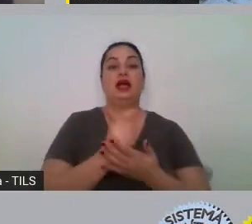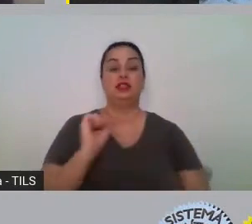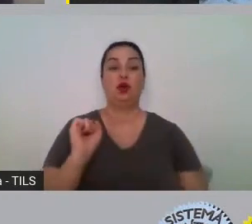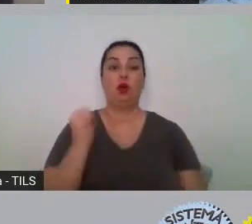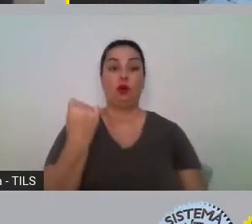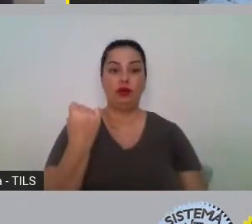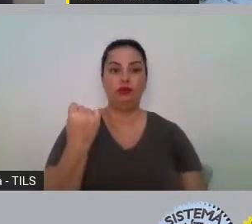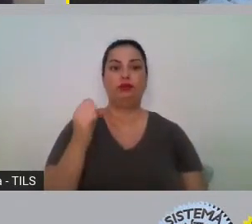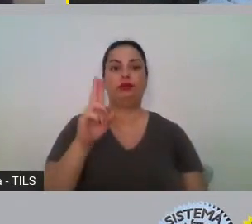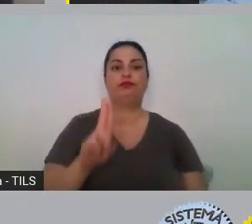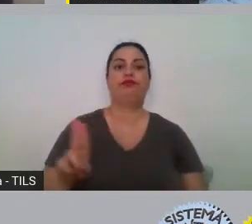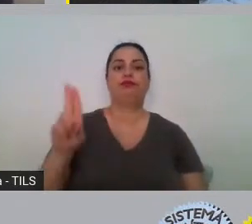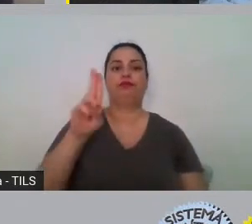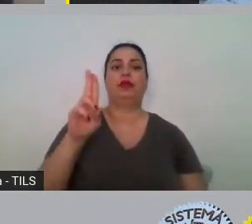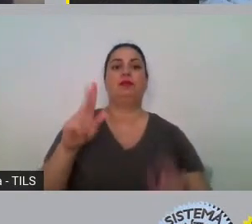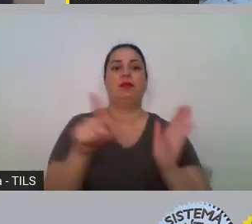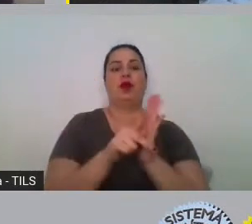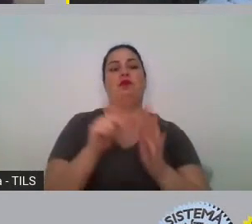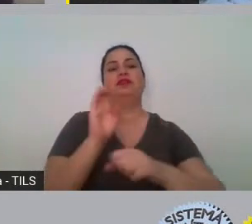do Paraná.